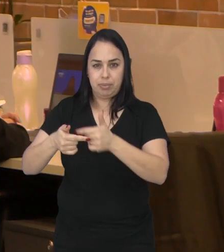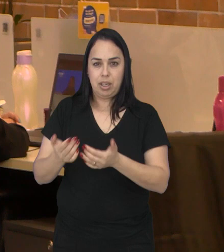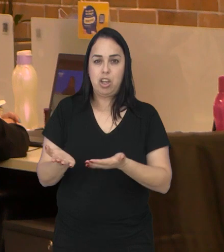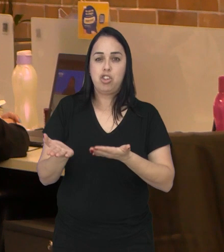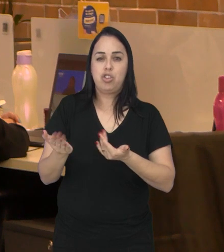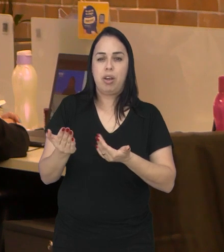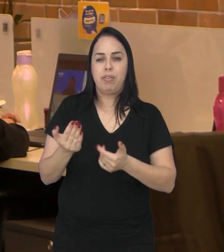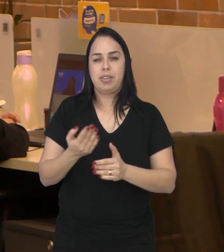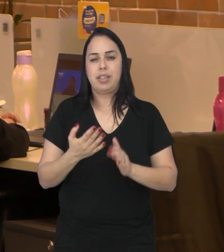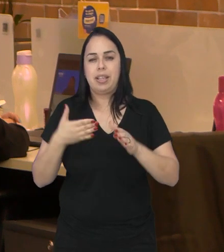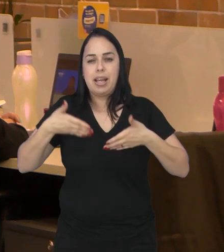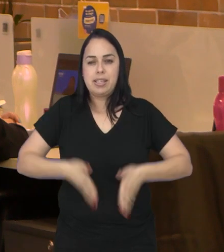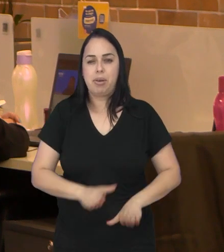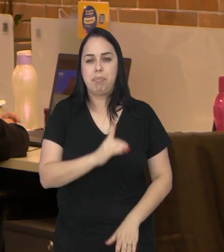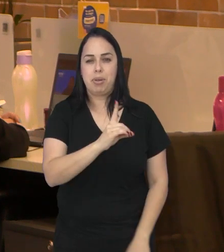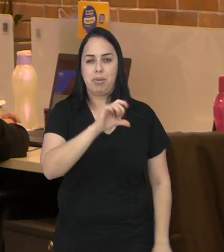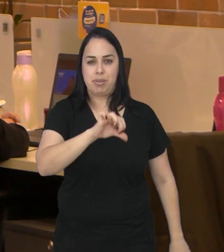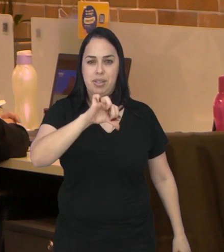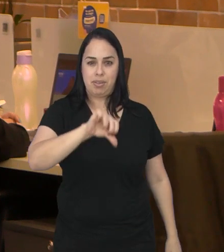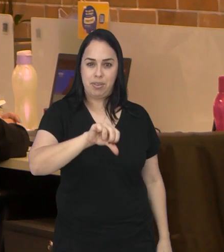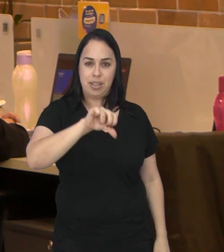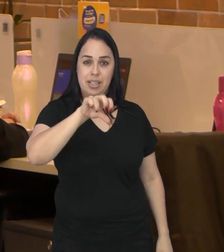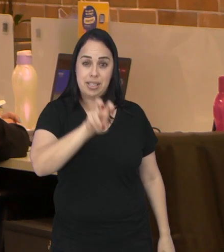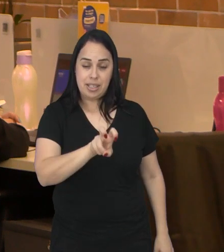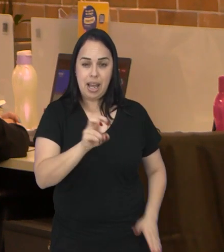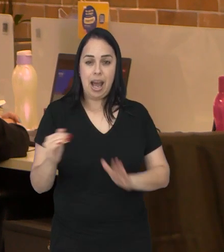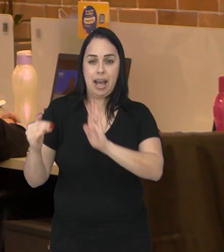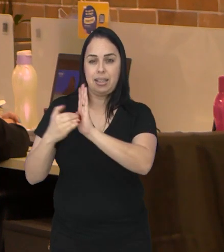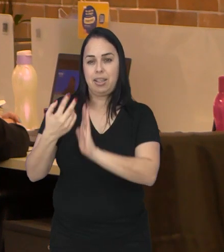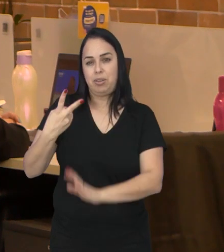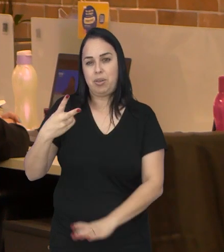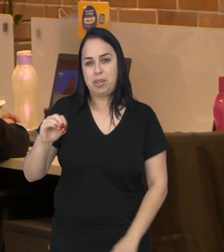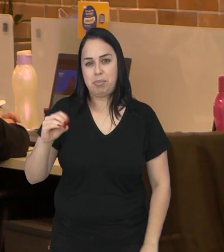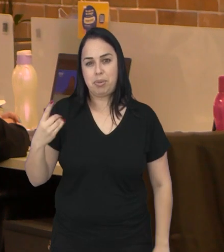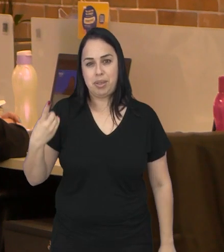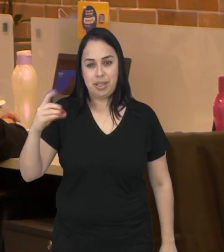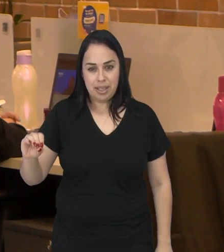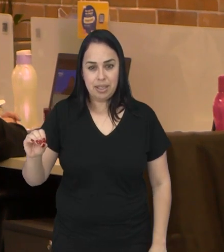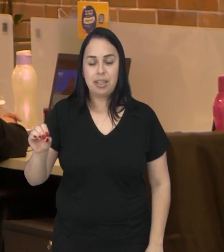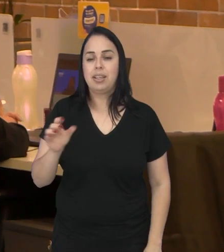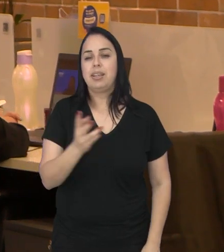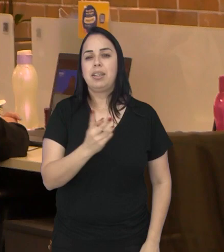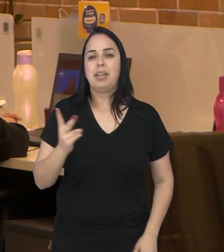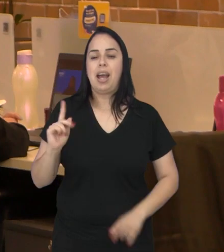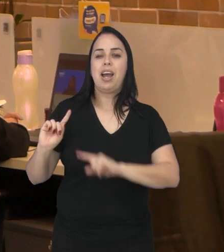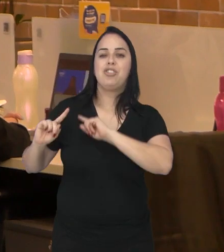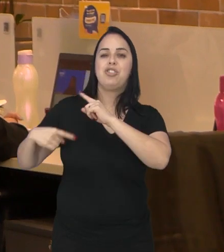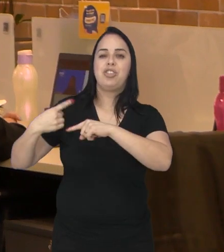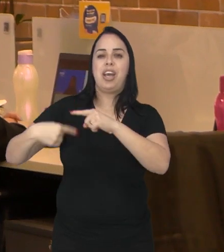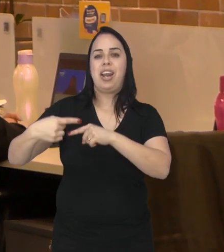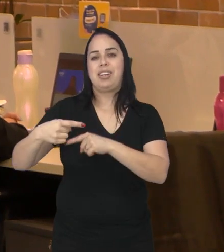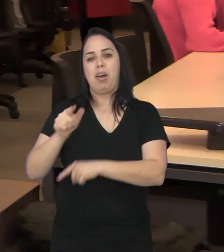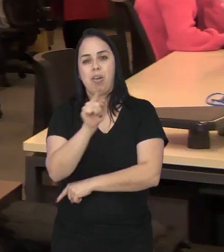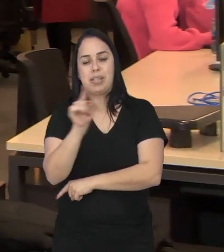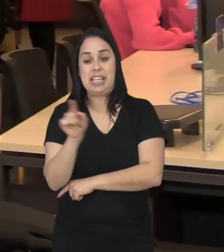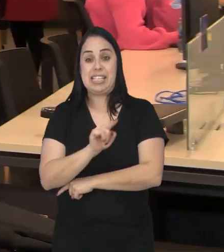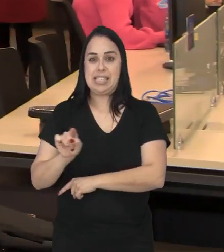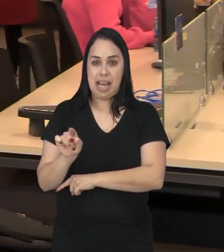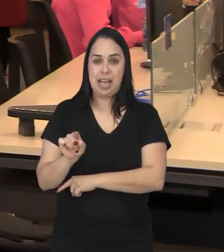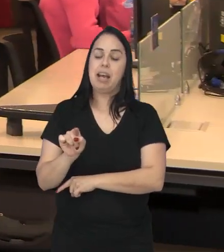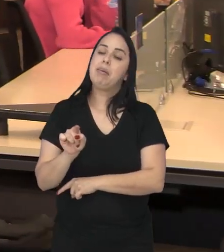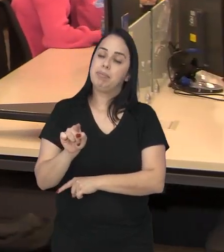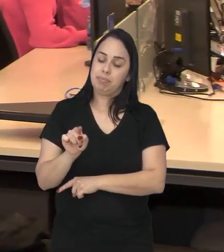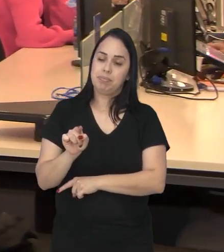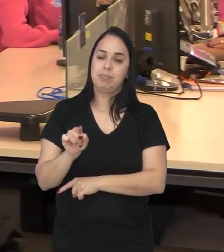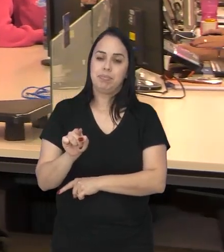nascidos entre 1995 e 2010 a conhecida como Geração Z uma